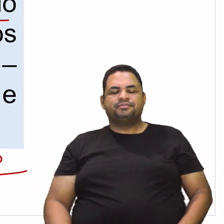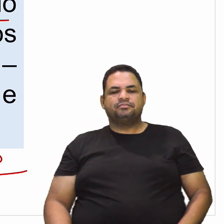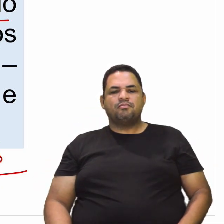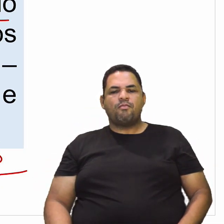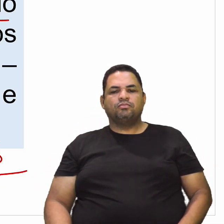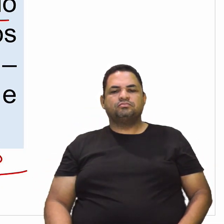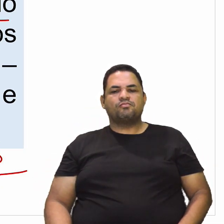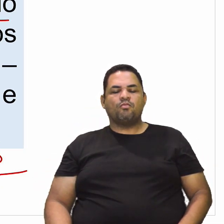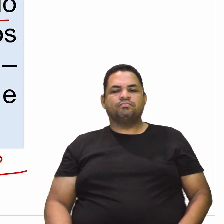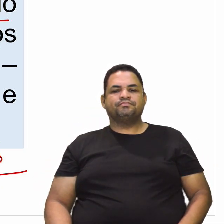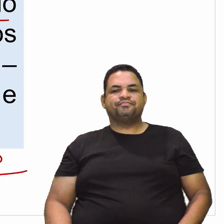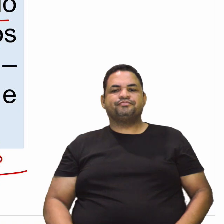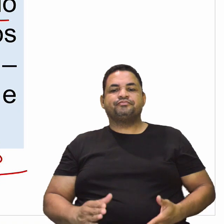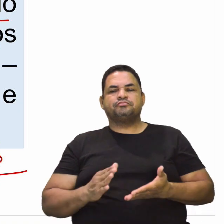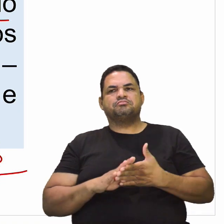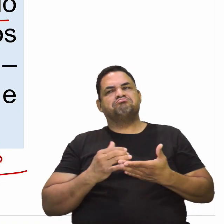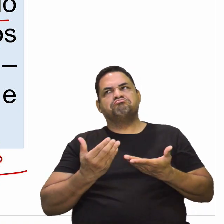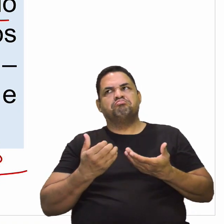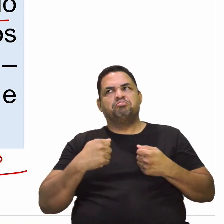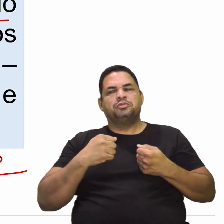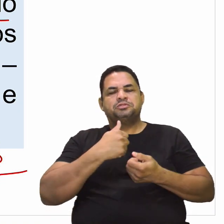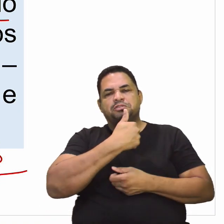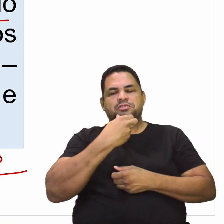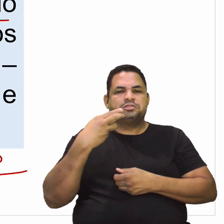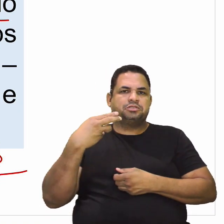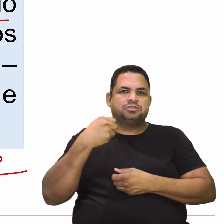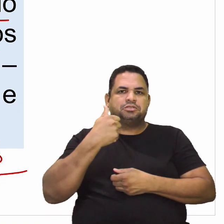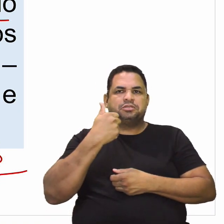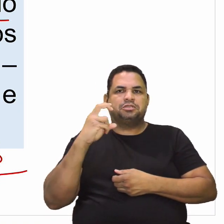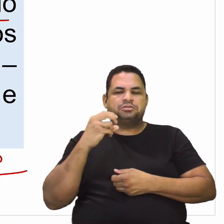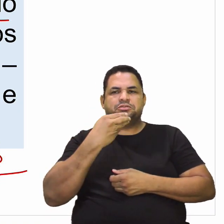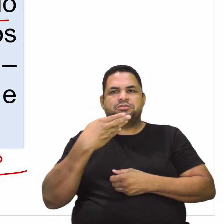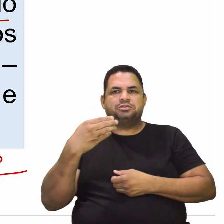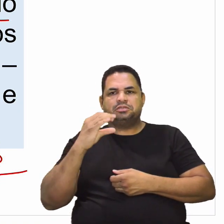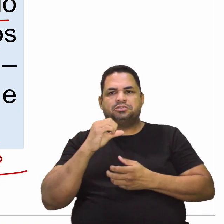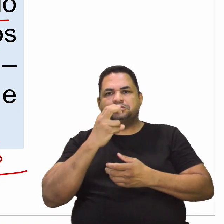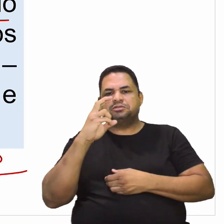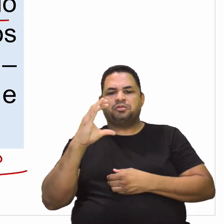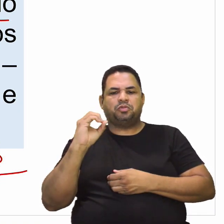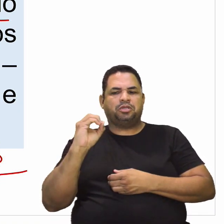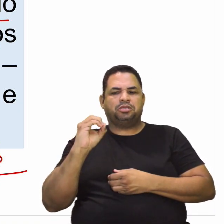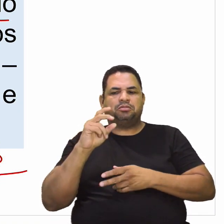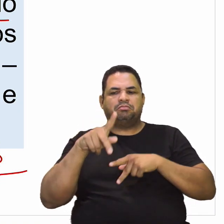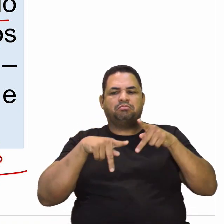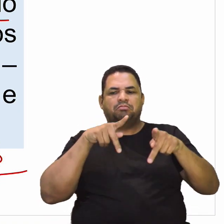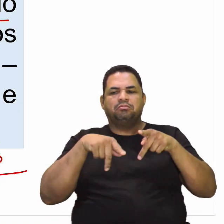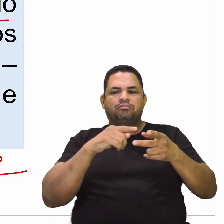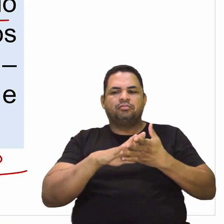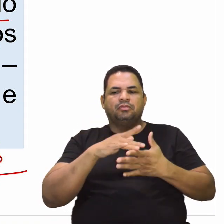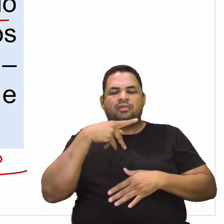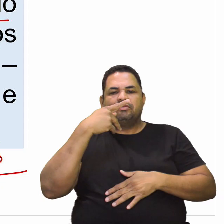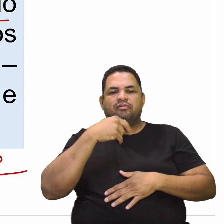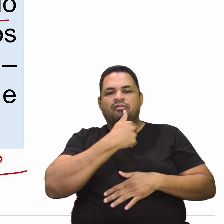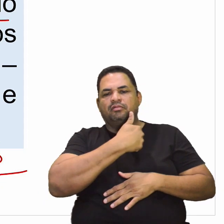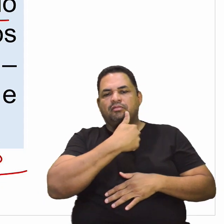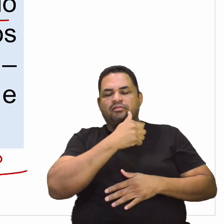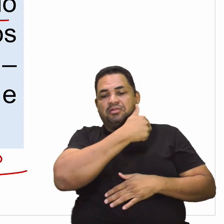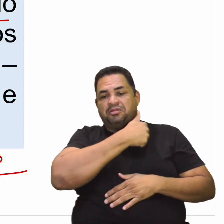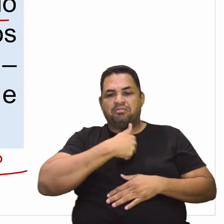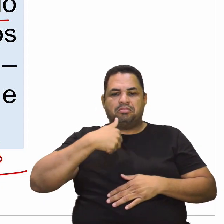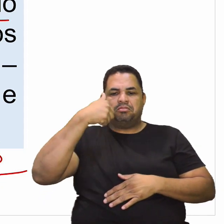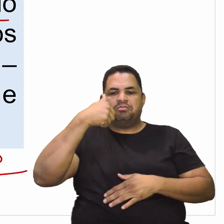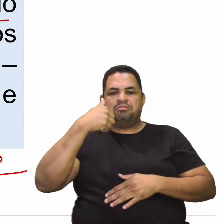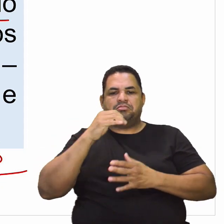Quem sabe foram 15, 20, 30, 40, 50 e colocaram os melhores, os